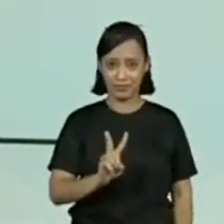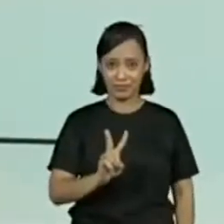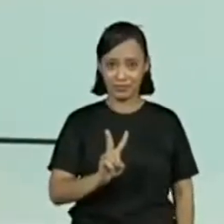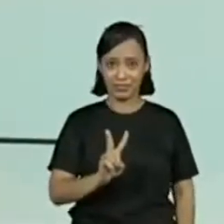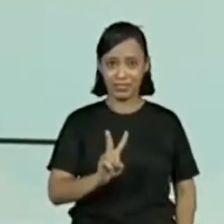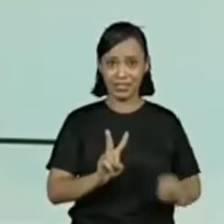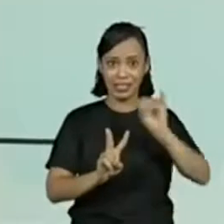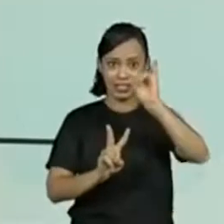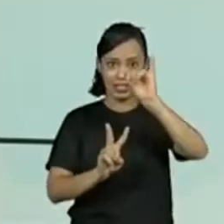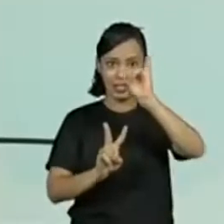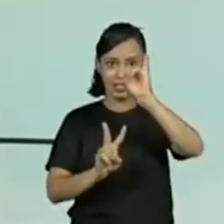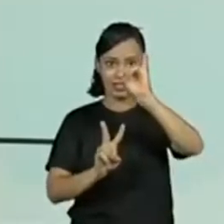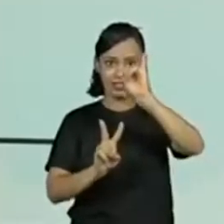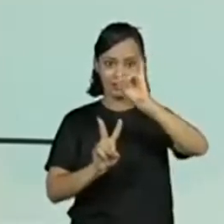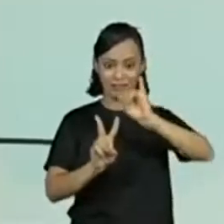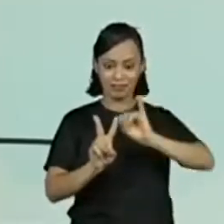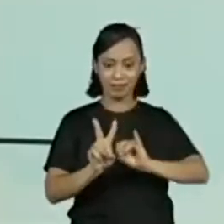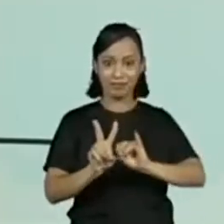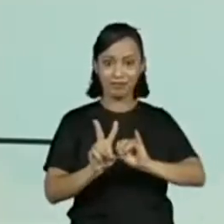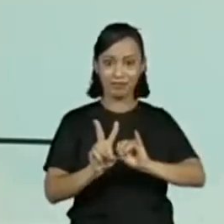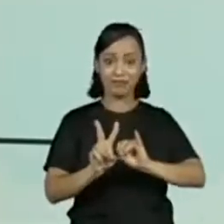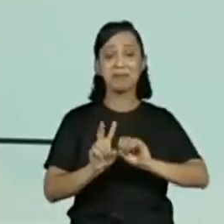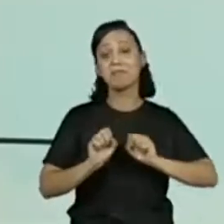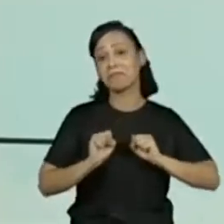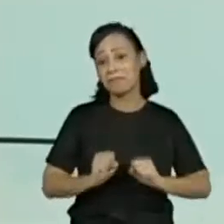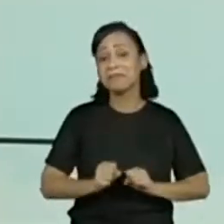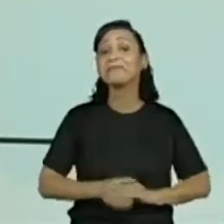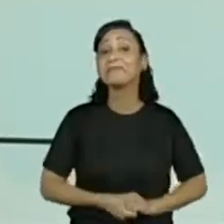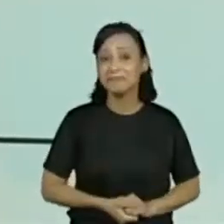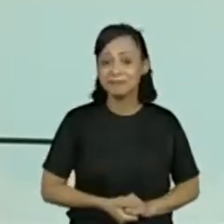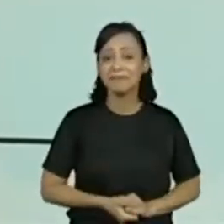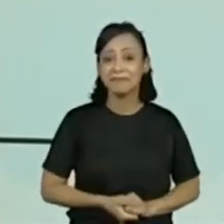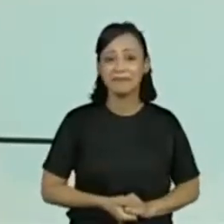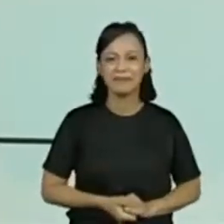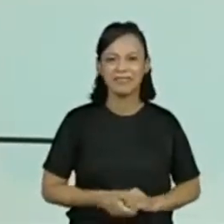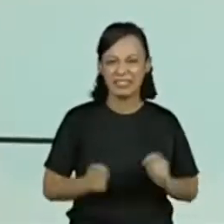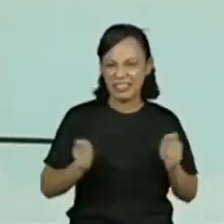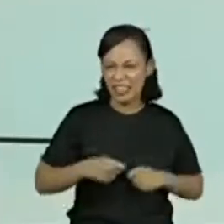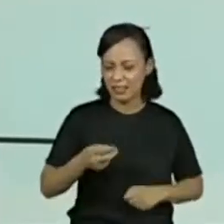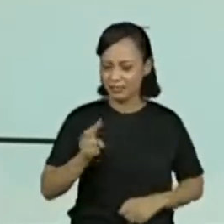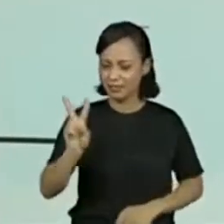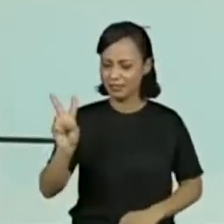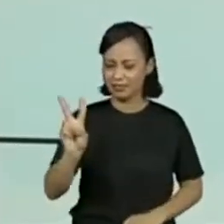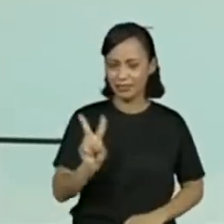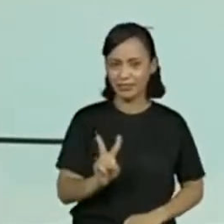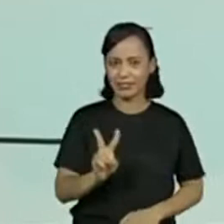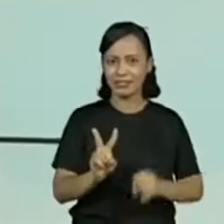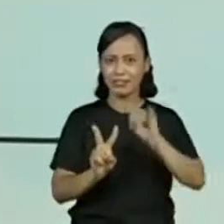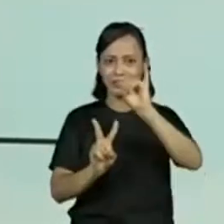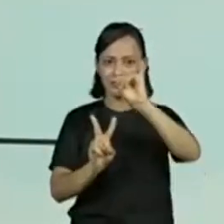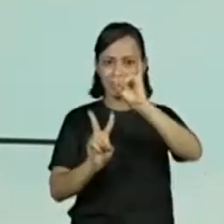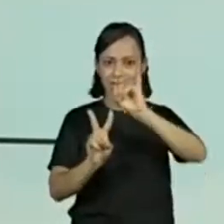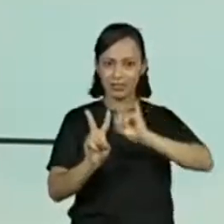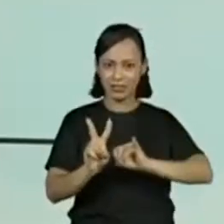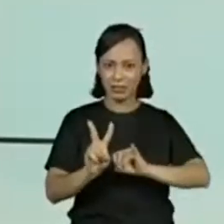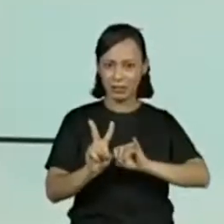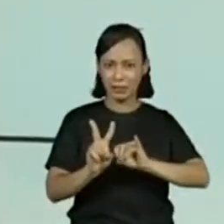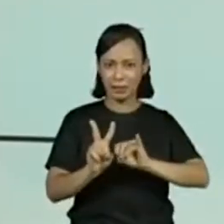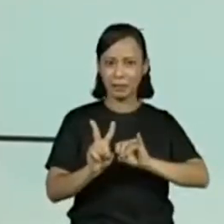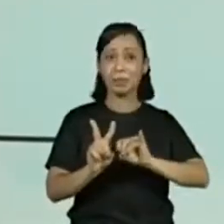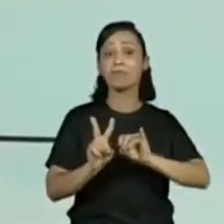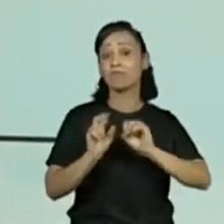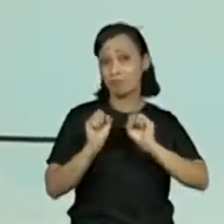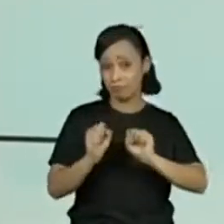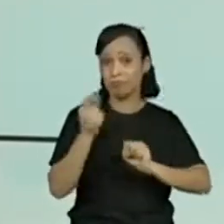e usou ver também tem ver então eu posso usar as duas para ser ouvido virado v e